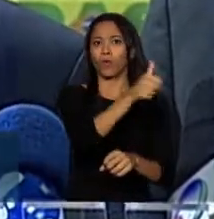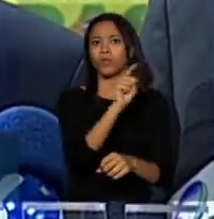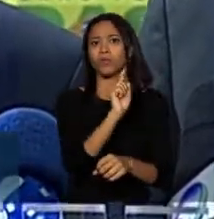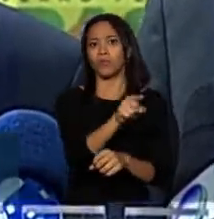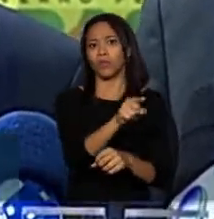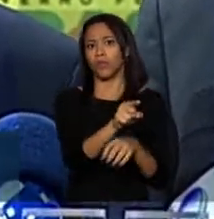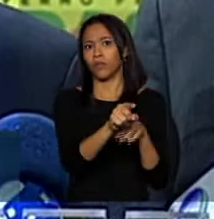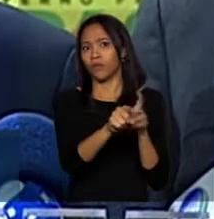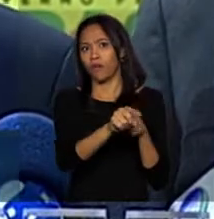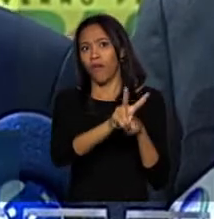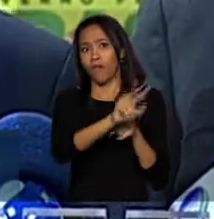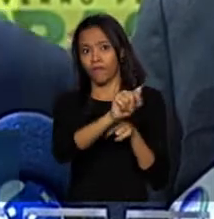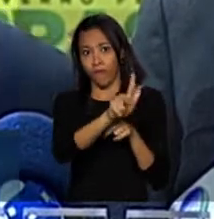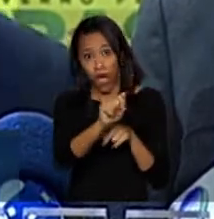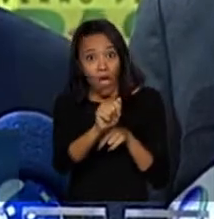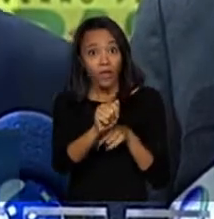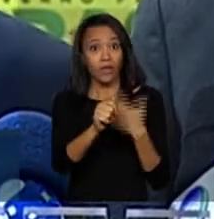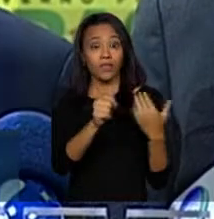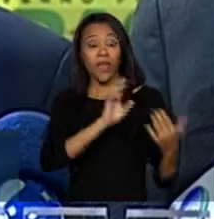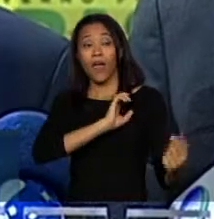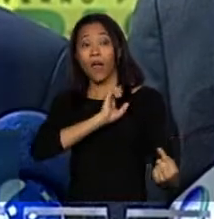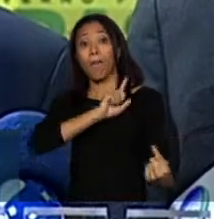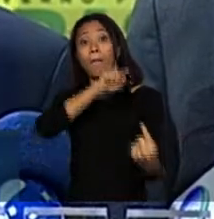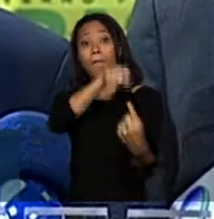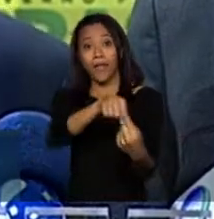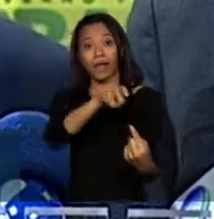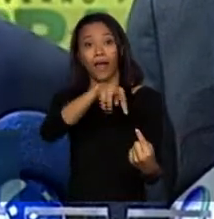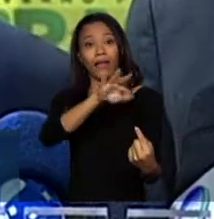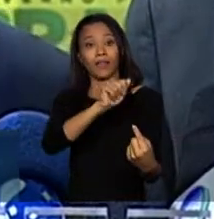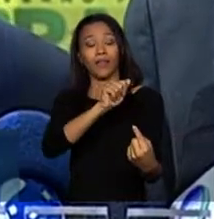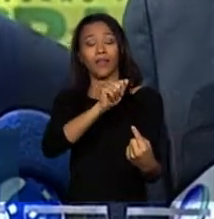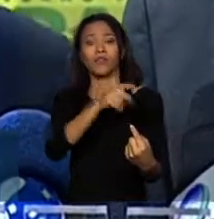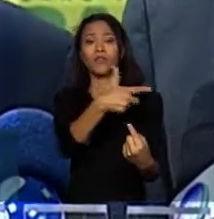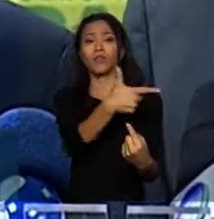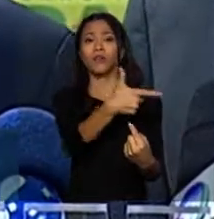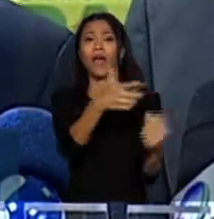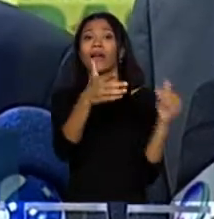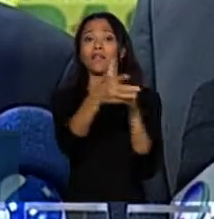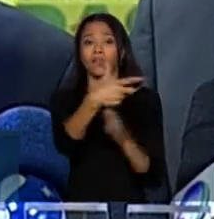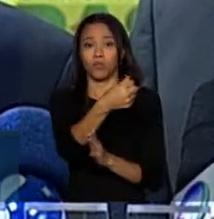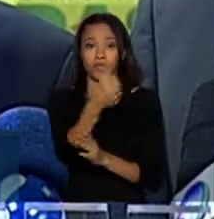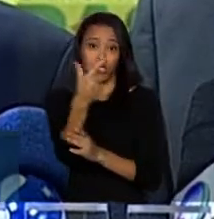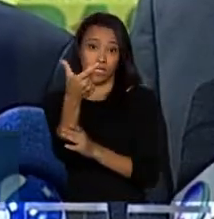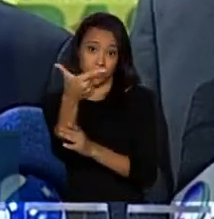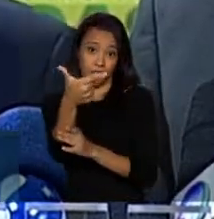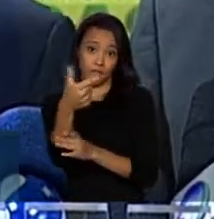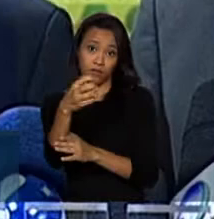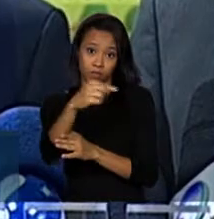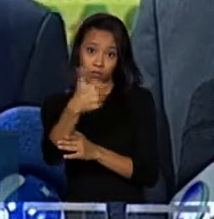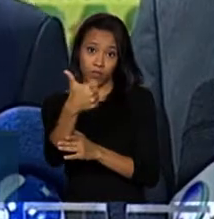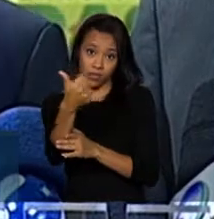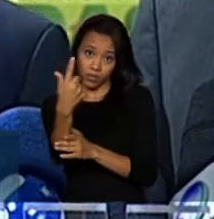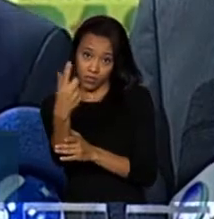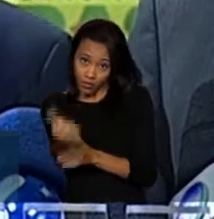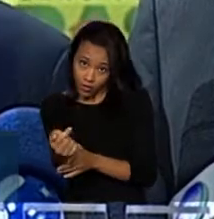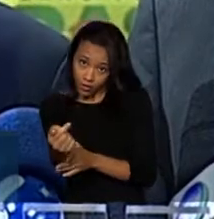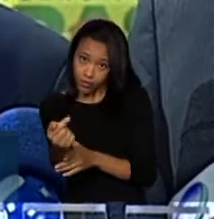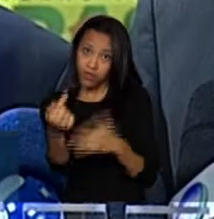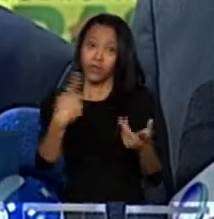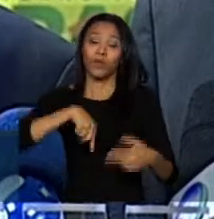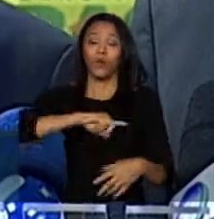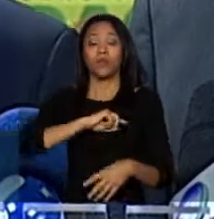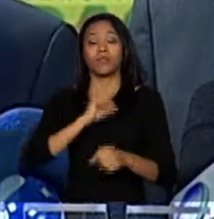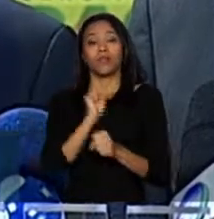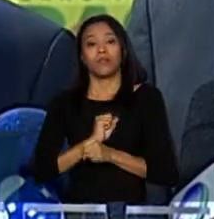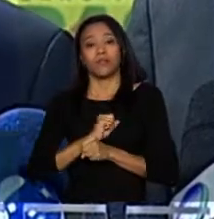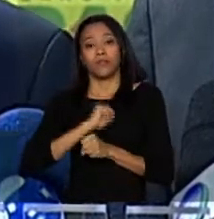vagas de medicina é uma meta até 2017. E terá impacto a partir de 2026. Então nós não podemos ficar de braços